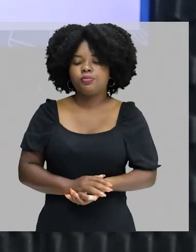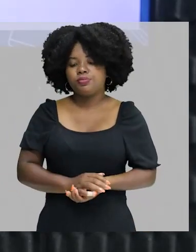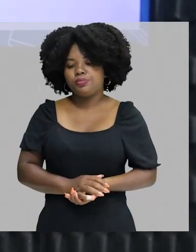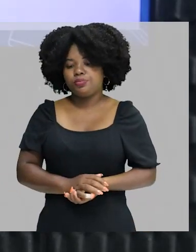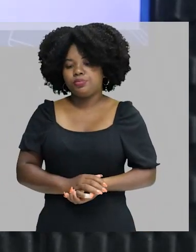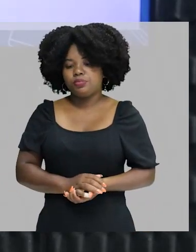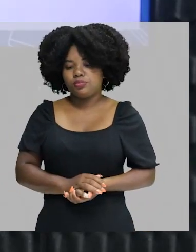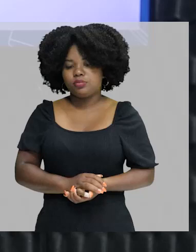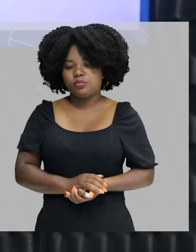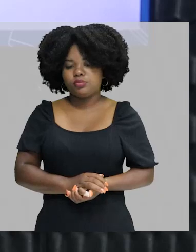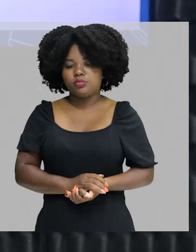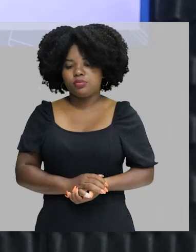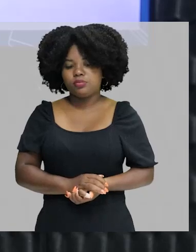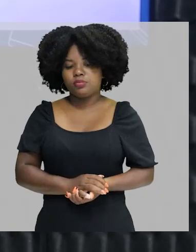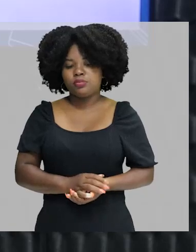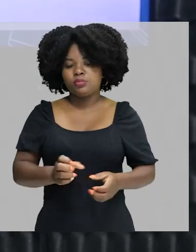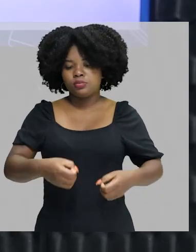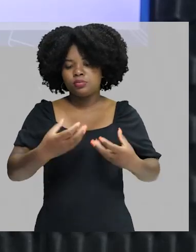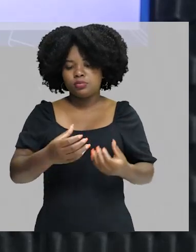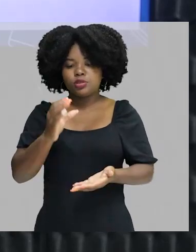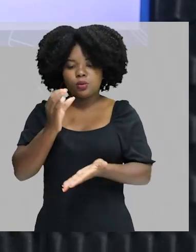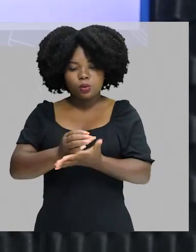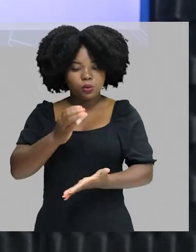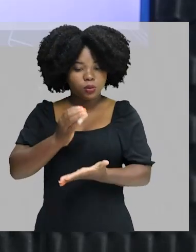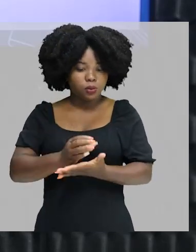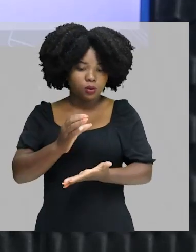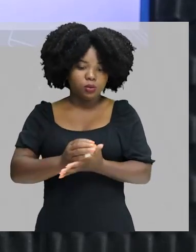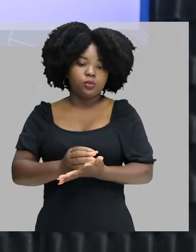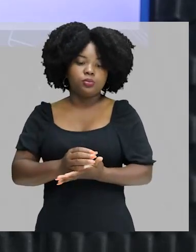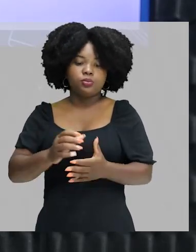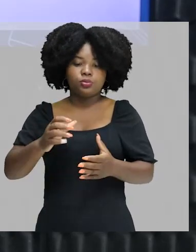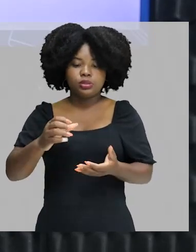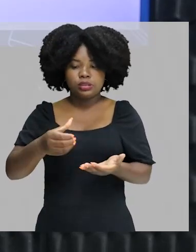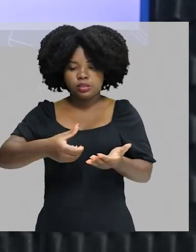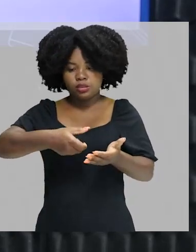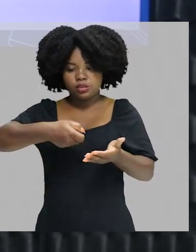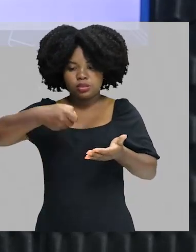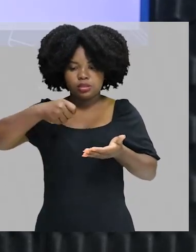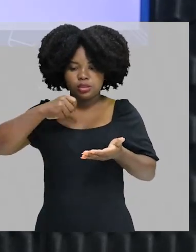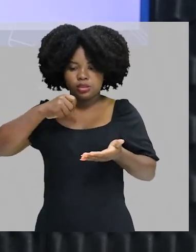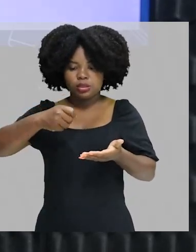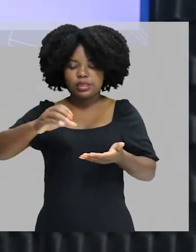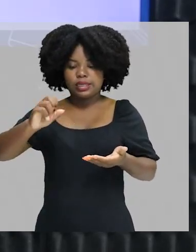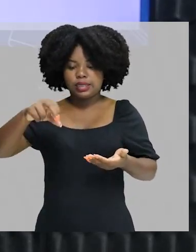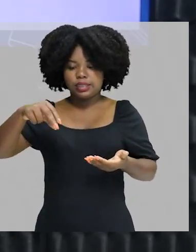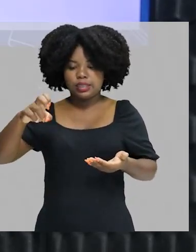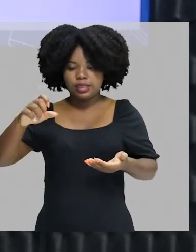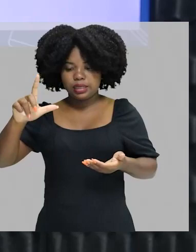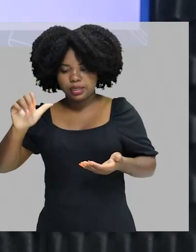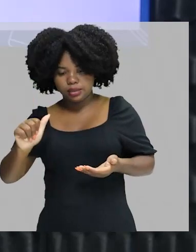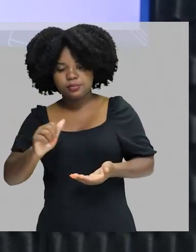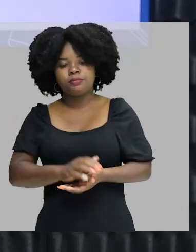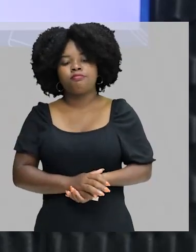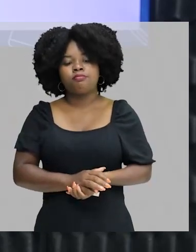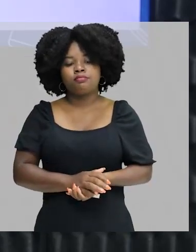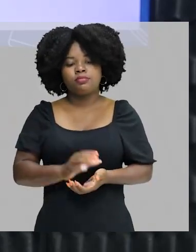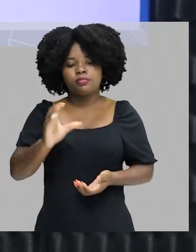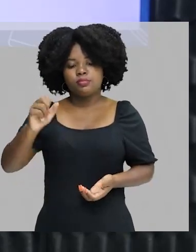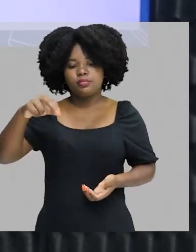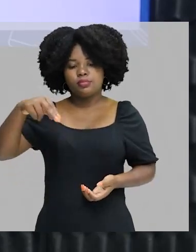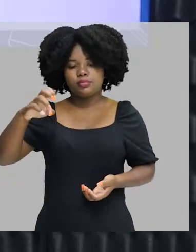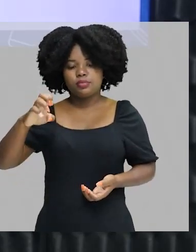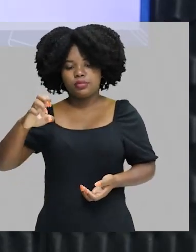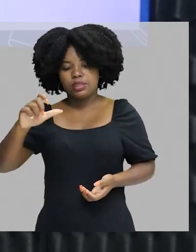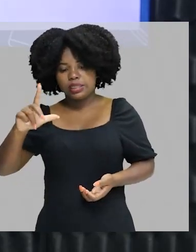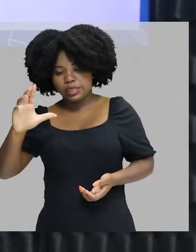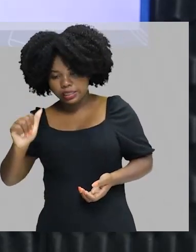isso, ele é usado na fabricação de copos, canecas e utensílios de cozinha, né? Porque eles vão apresentar uma